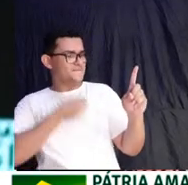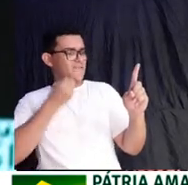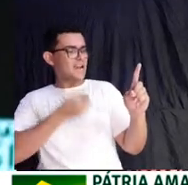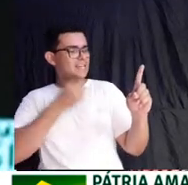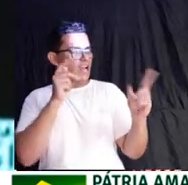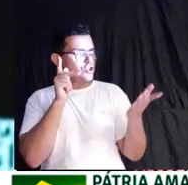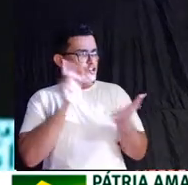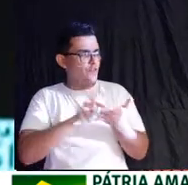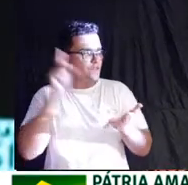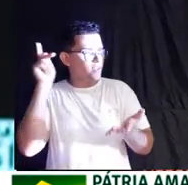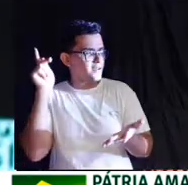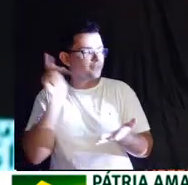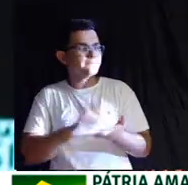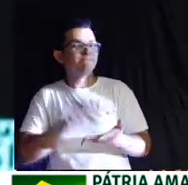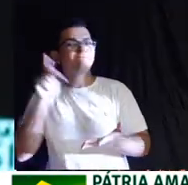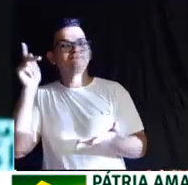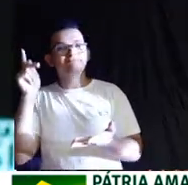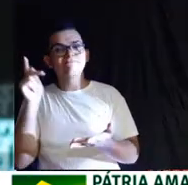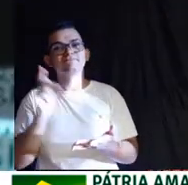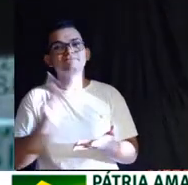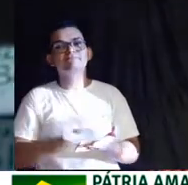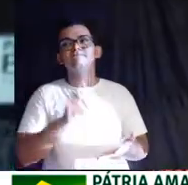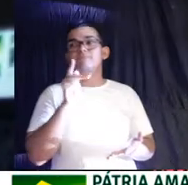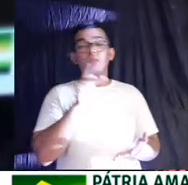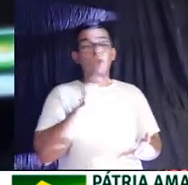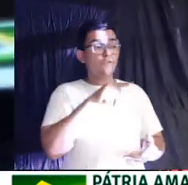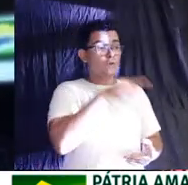dos olhos e do coração.